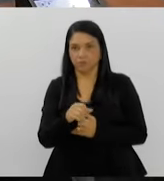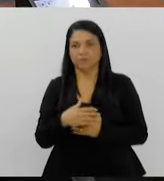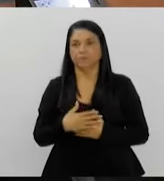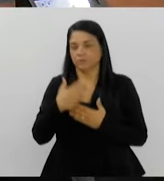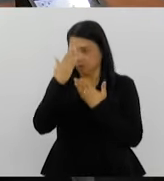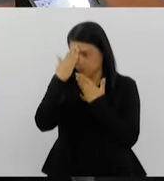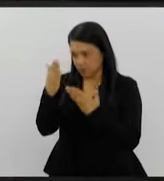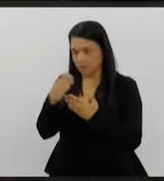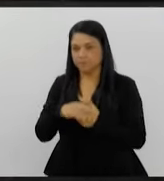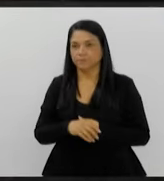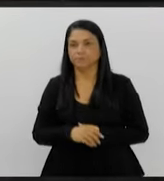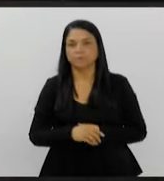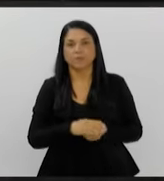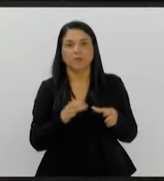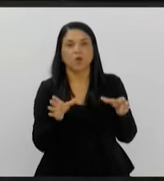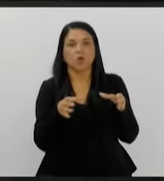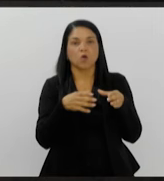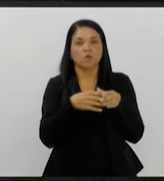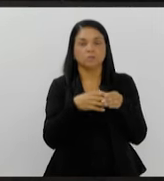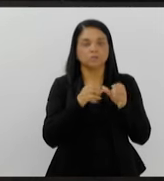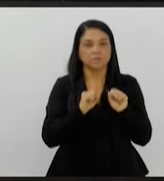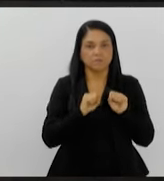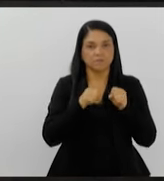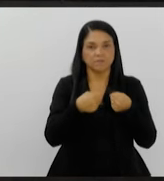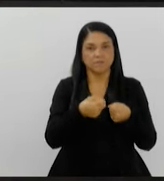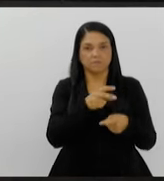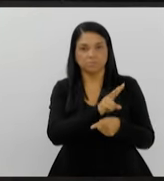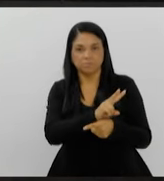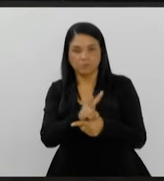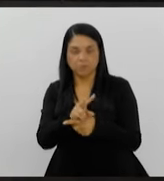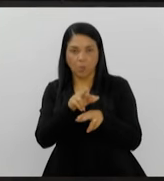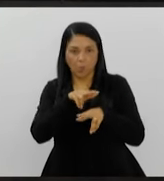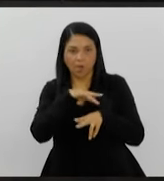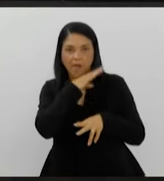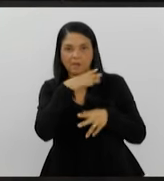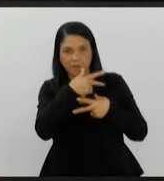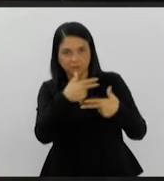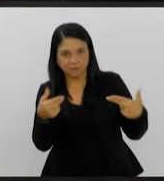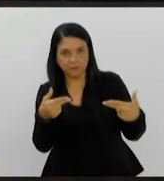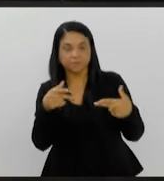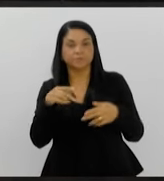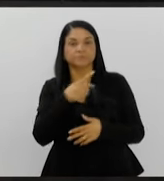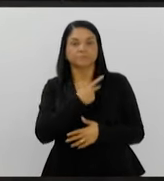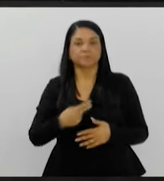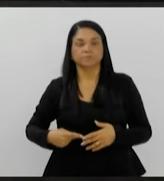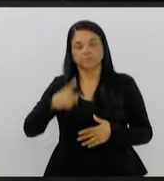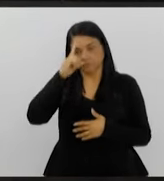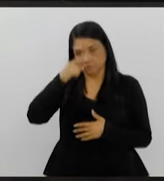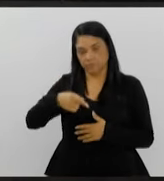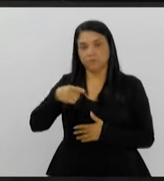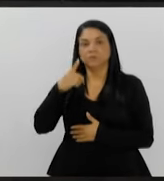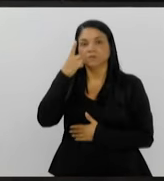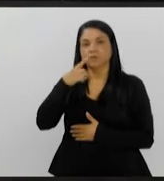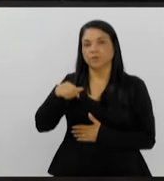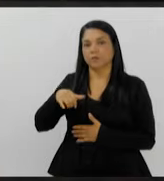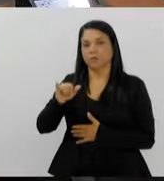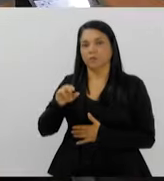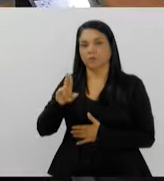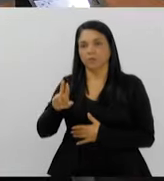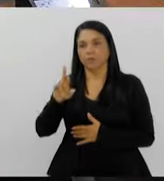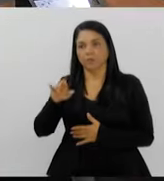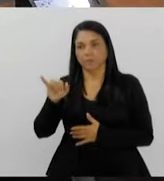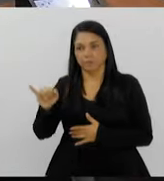obrigado pela comissão de defesa de proteção dos animais a presidência desindo Deputado Iuri por favor